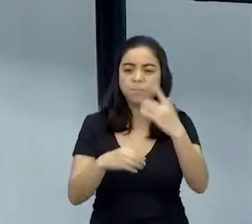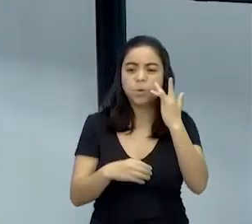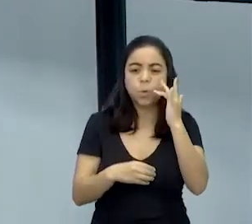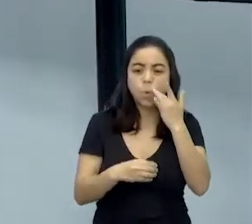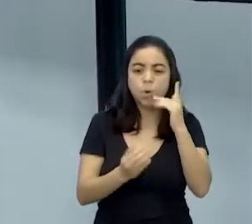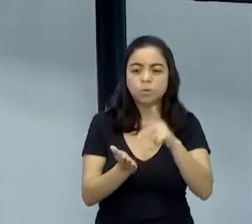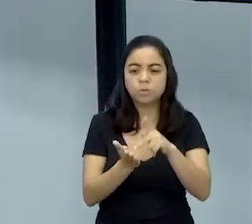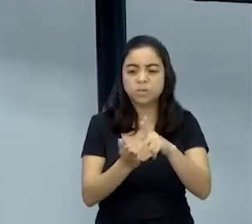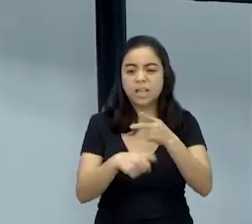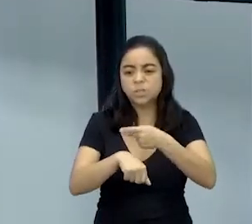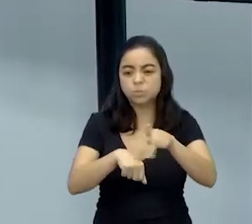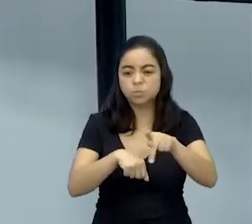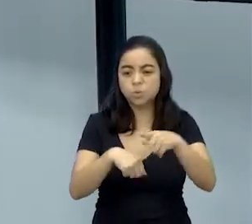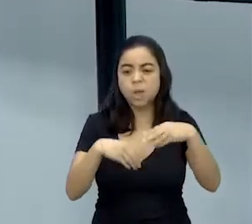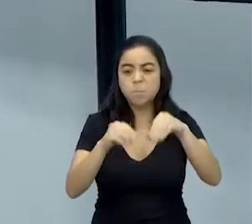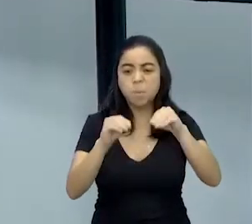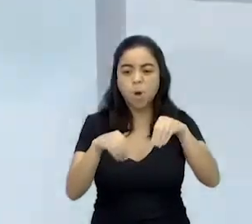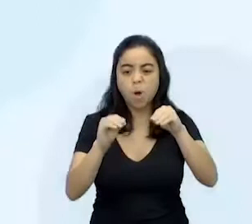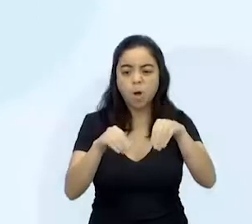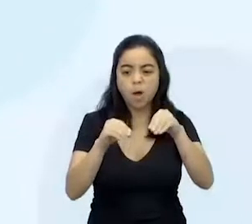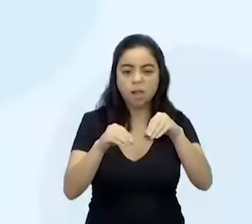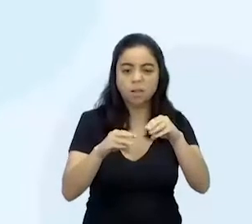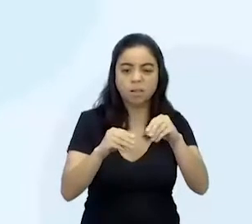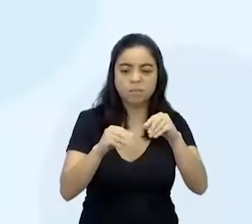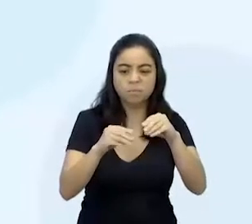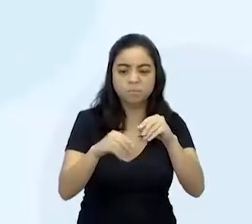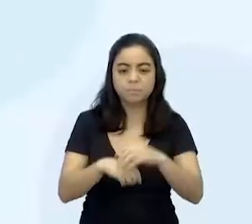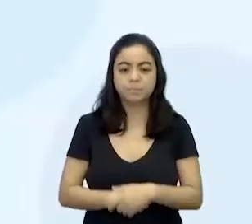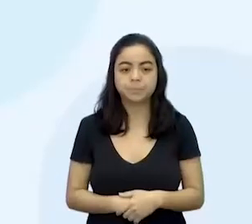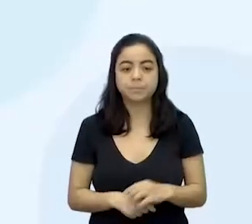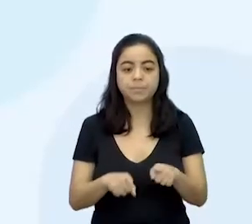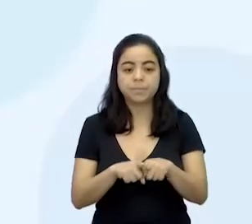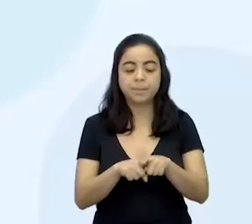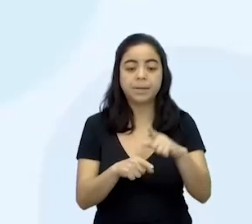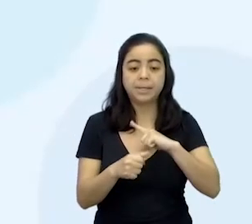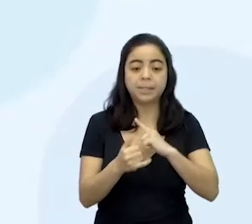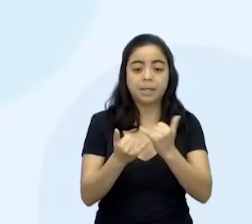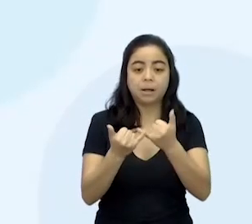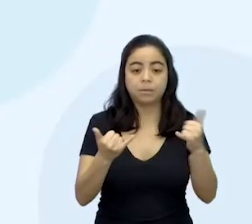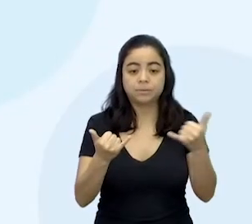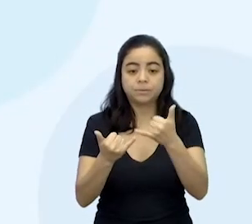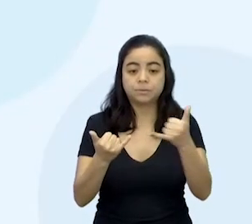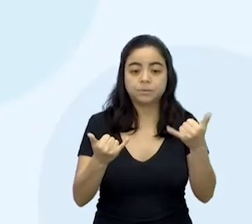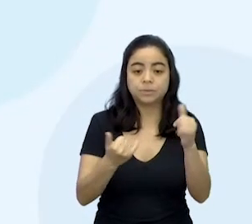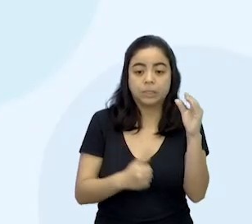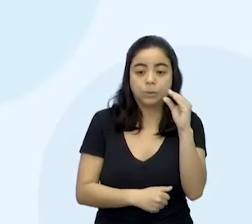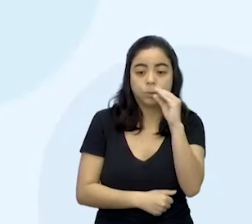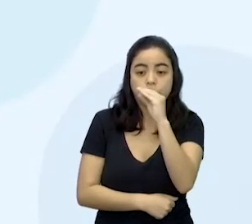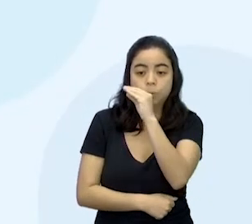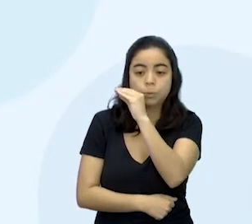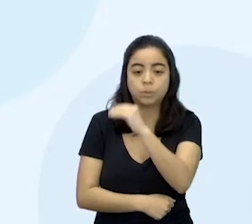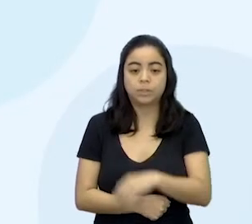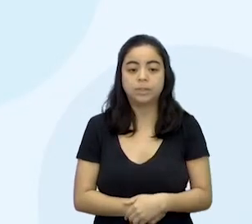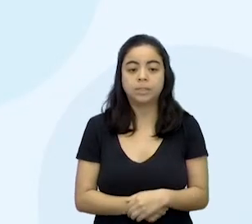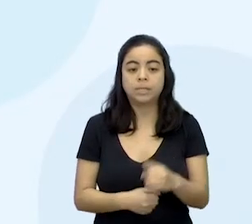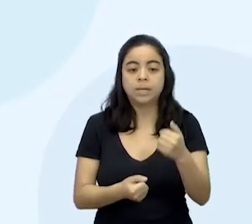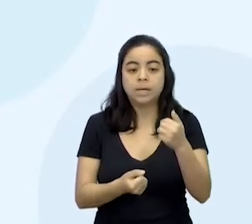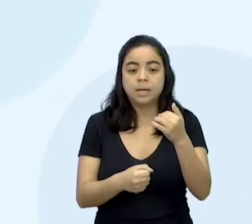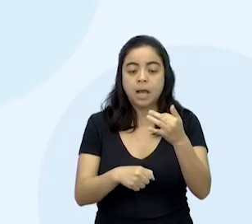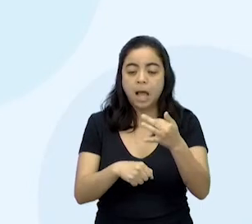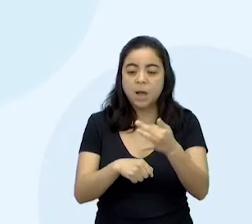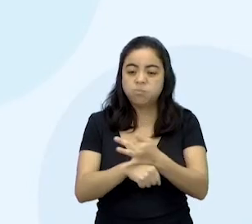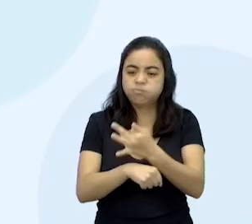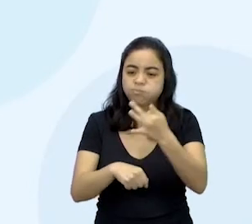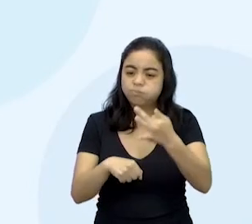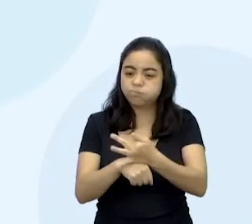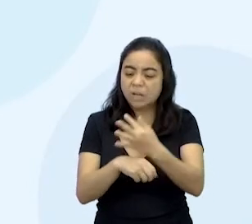próprio metal puro, tá? Apresentam condutividade elétrica e térmica, são resistentes à corrosão, ou